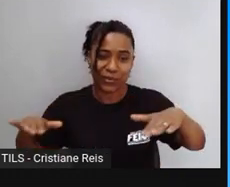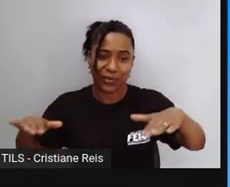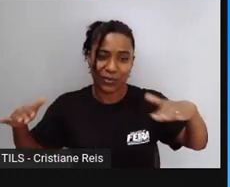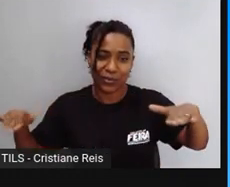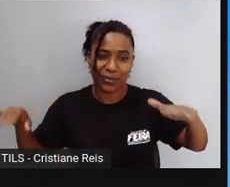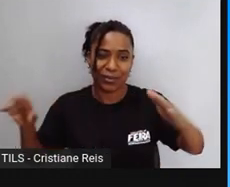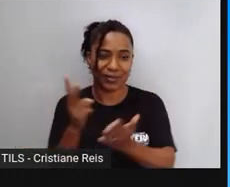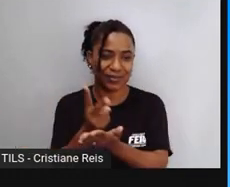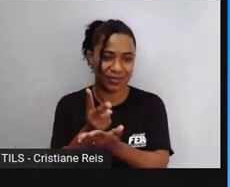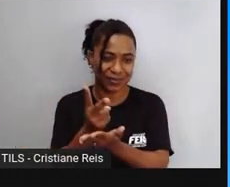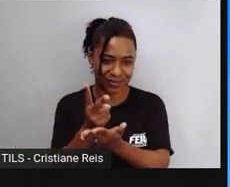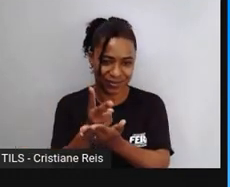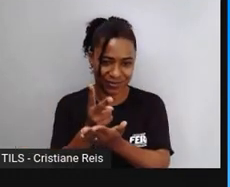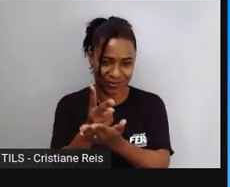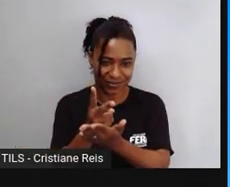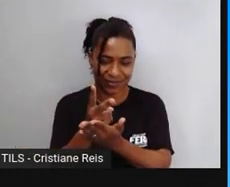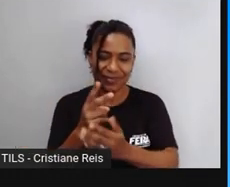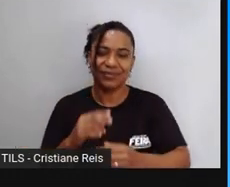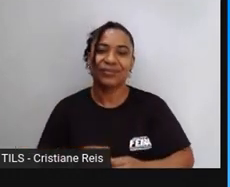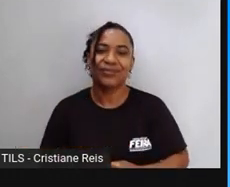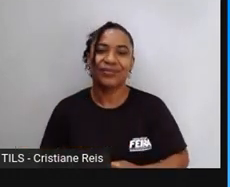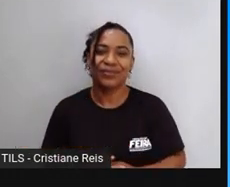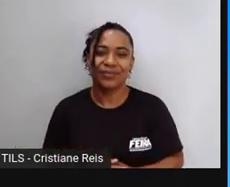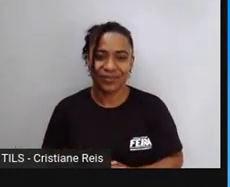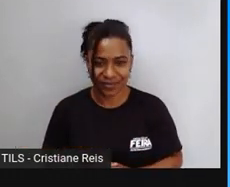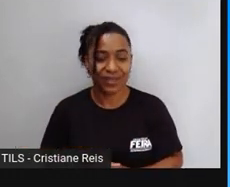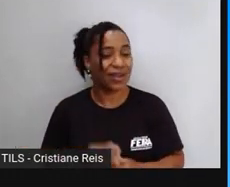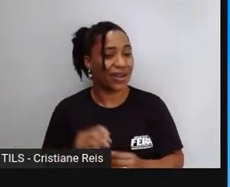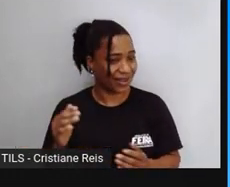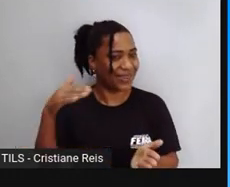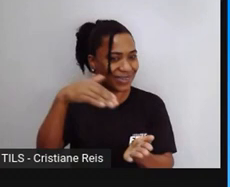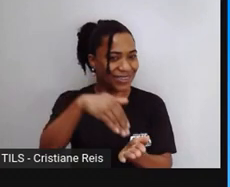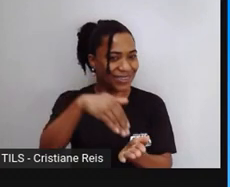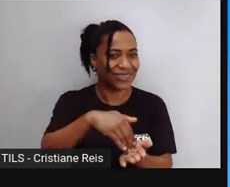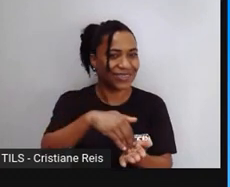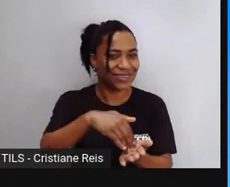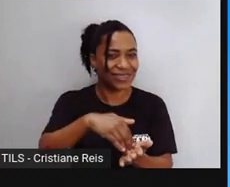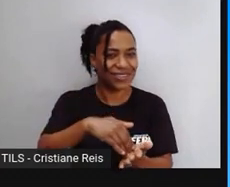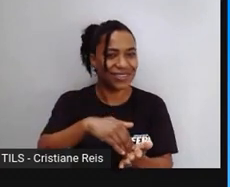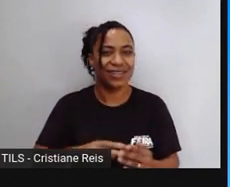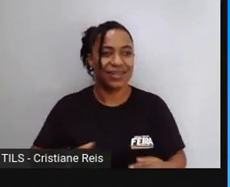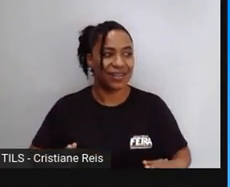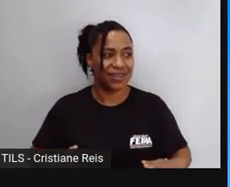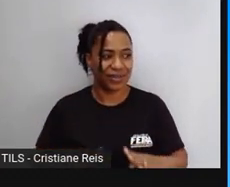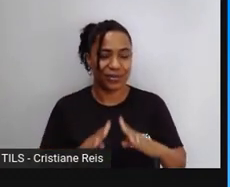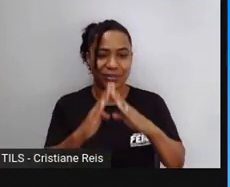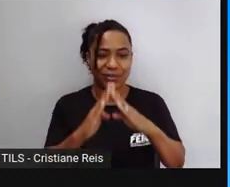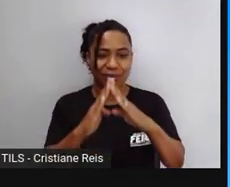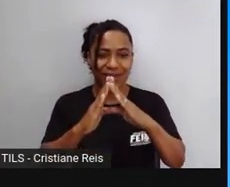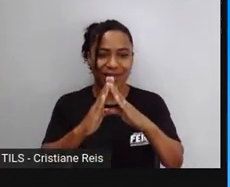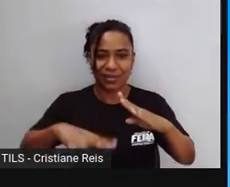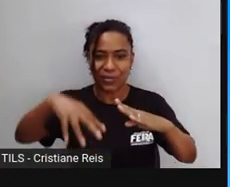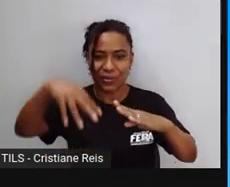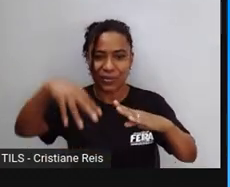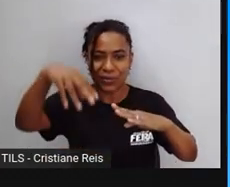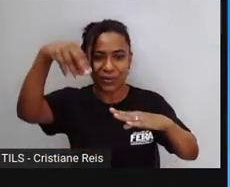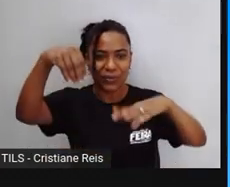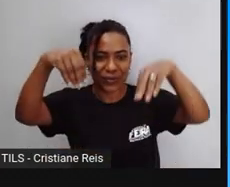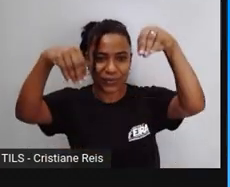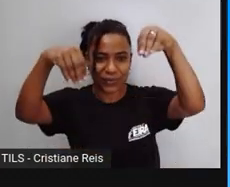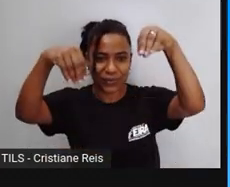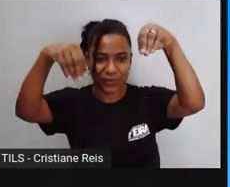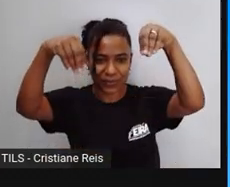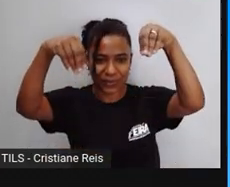fim, os castles, os castelos. Houses for kings and queens. Nós sabemos que